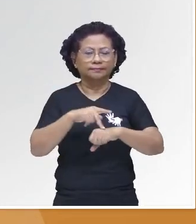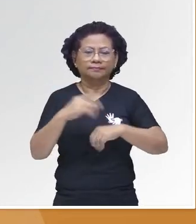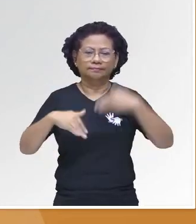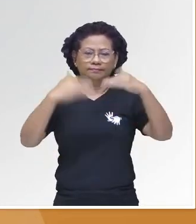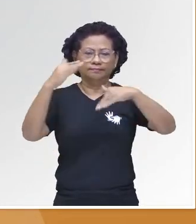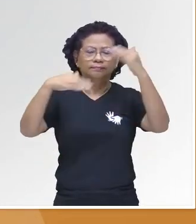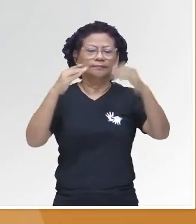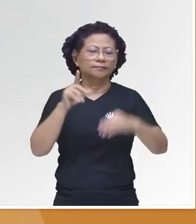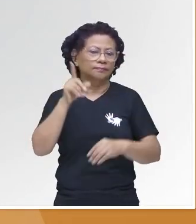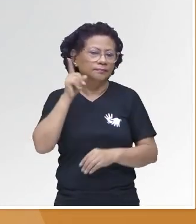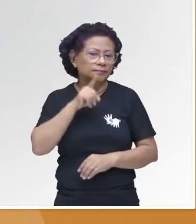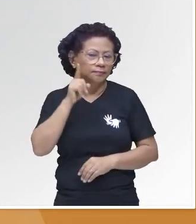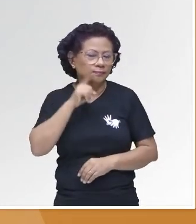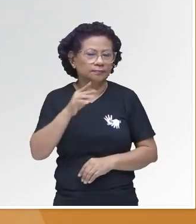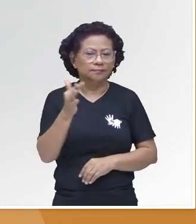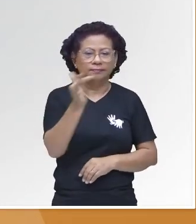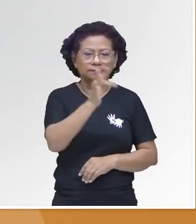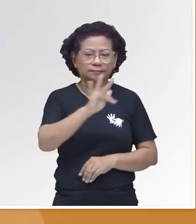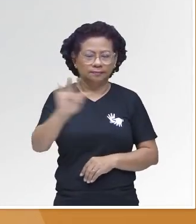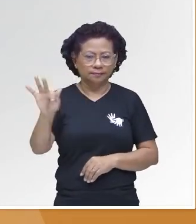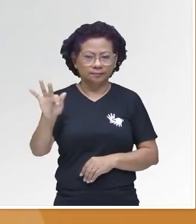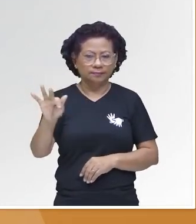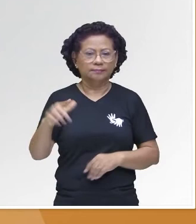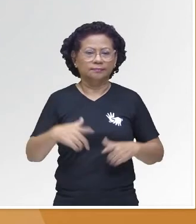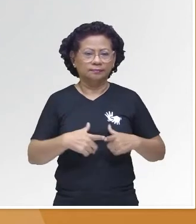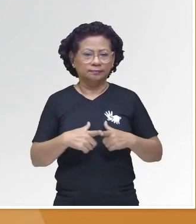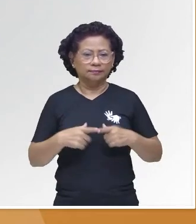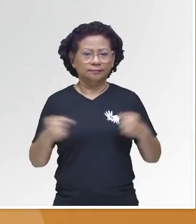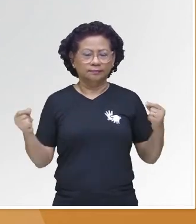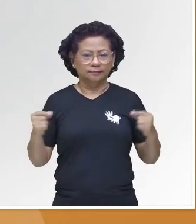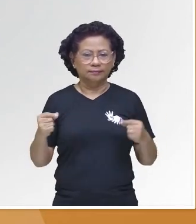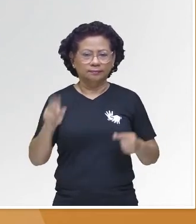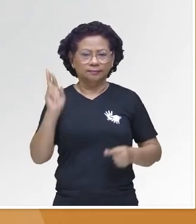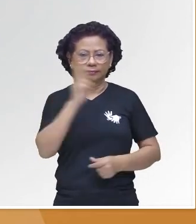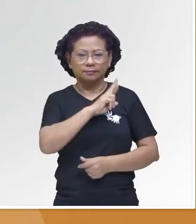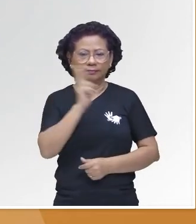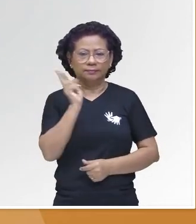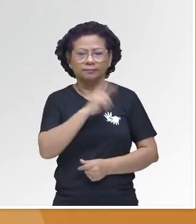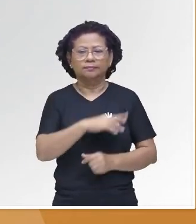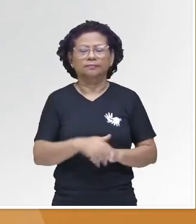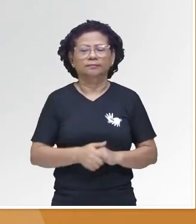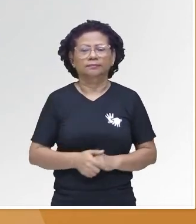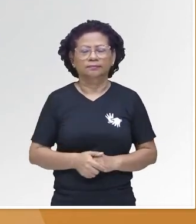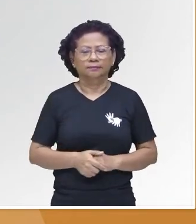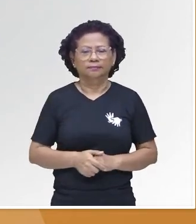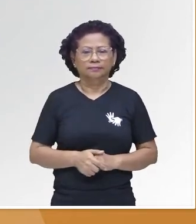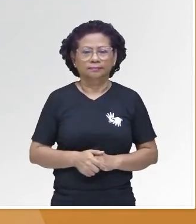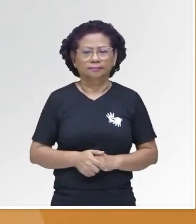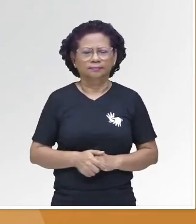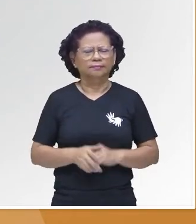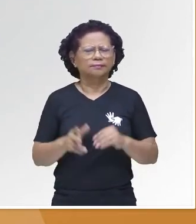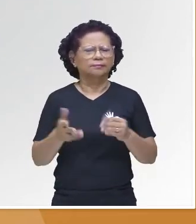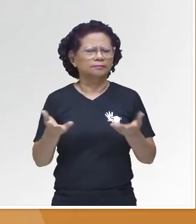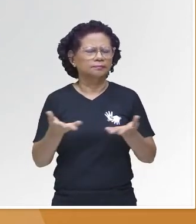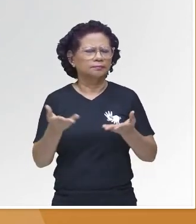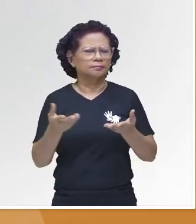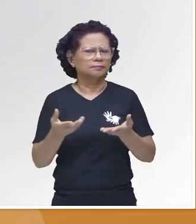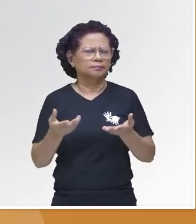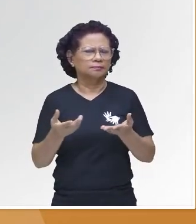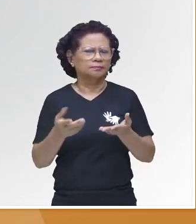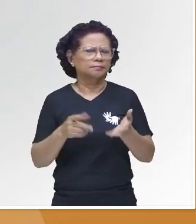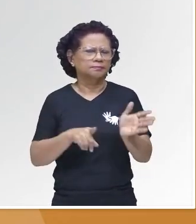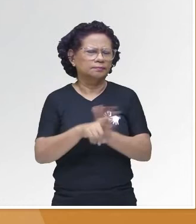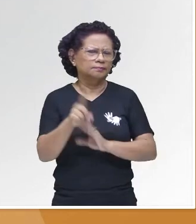Estados Unidos, a França, o Japão e a Rússia. Aí vocês podem estar se perguntando, mas como,